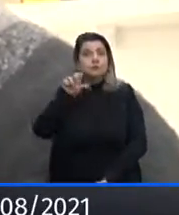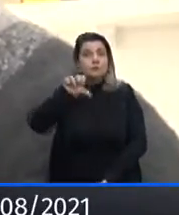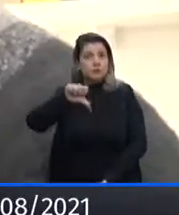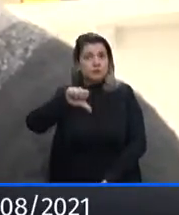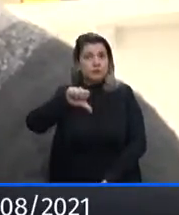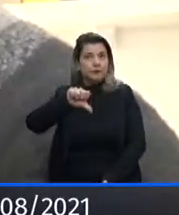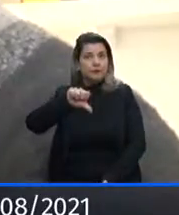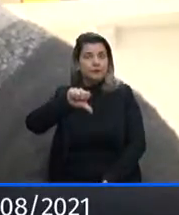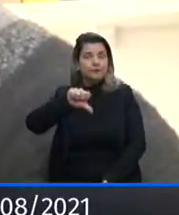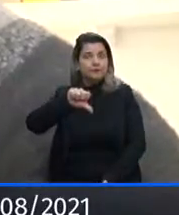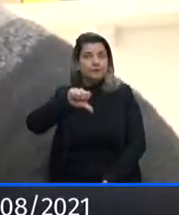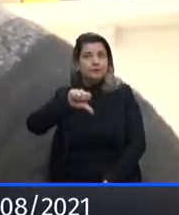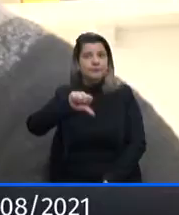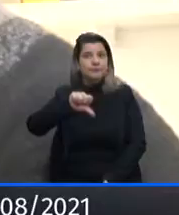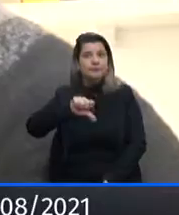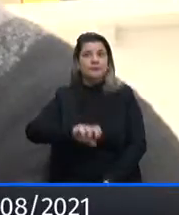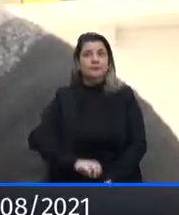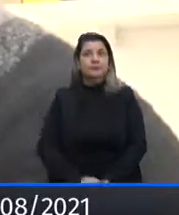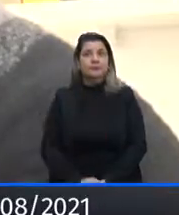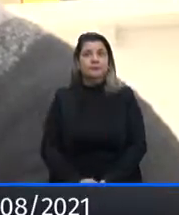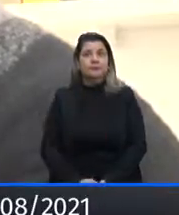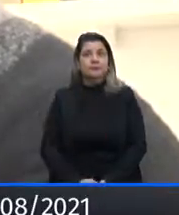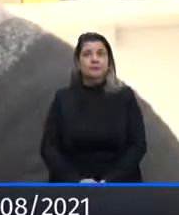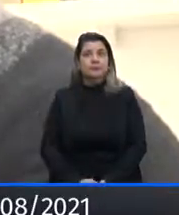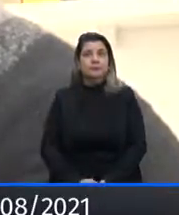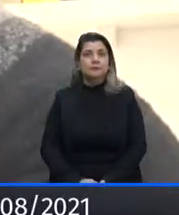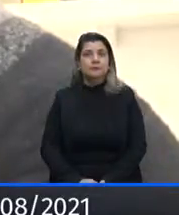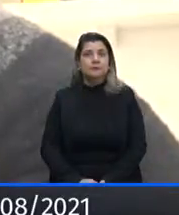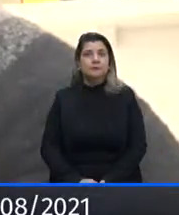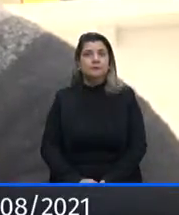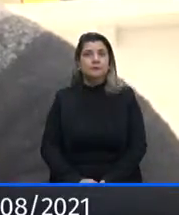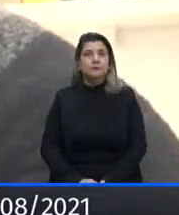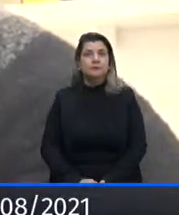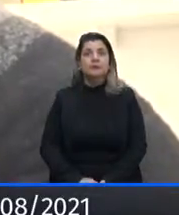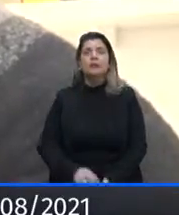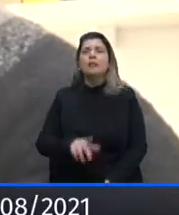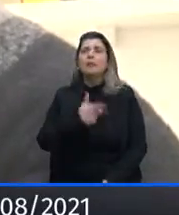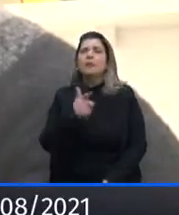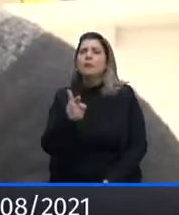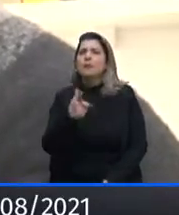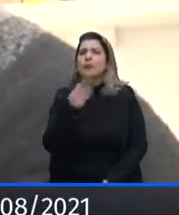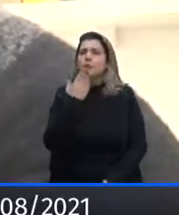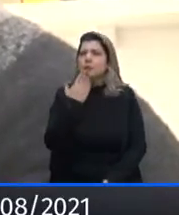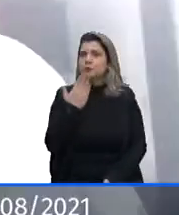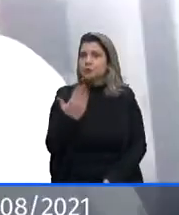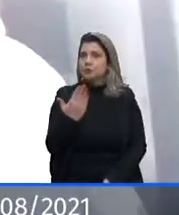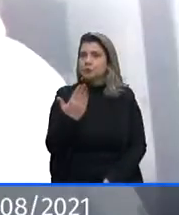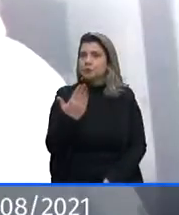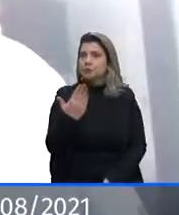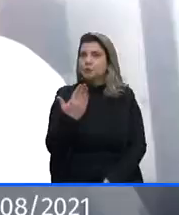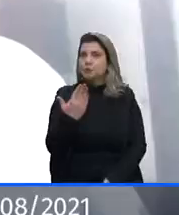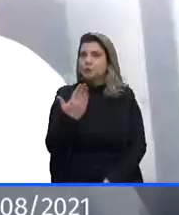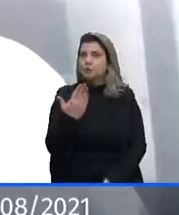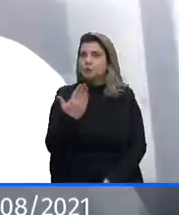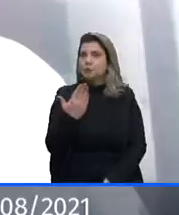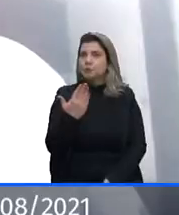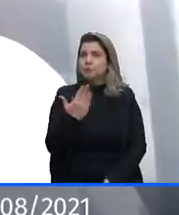298-2019. Não tem um requerimento, presidente? Pois não. Não tem um requerimento